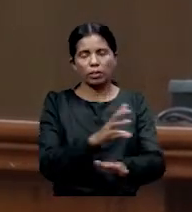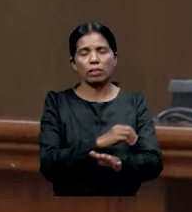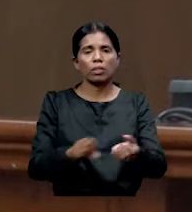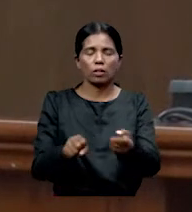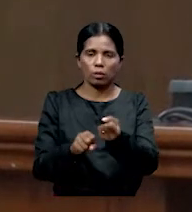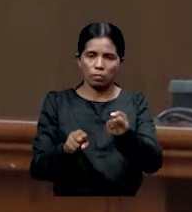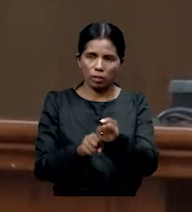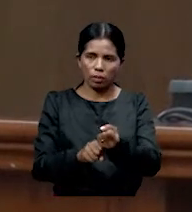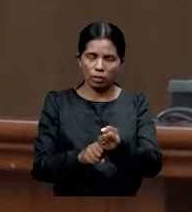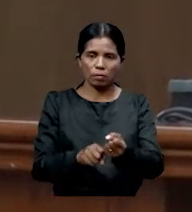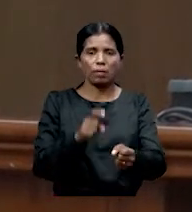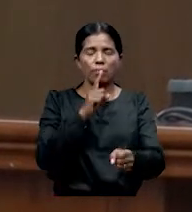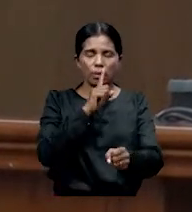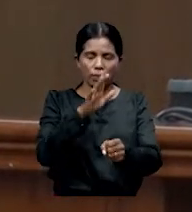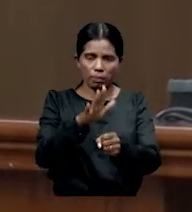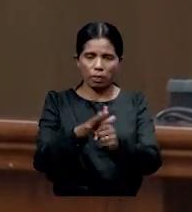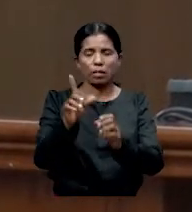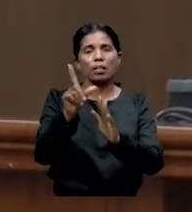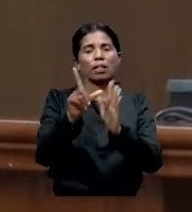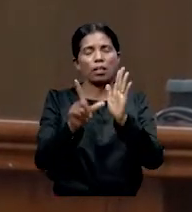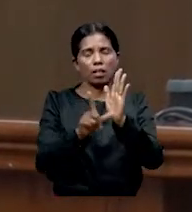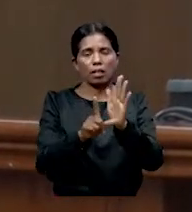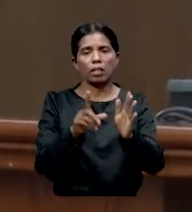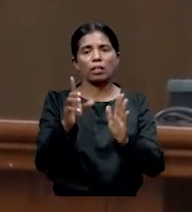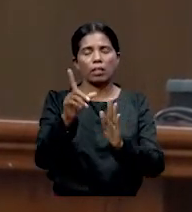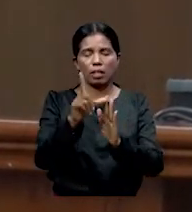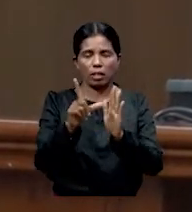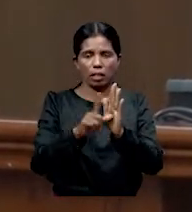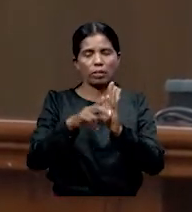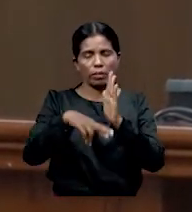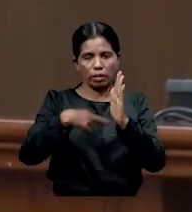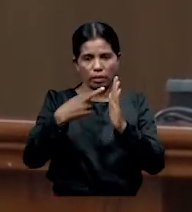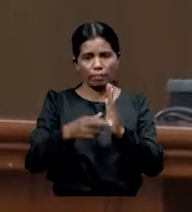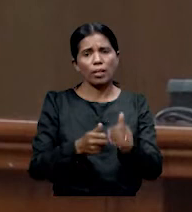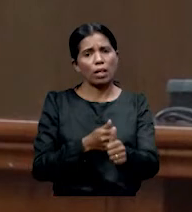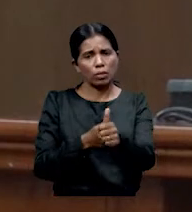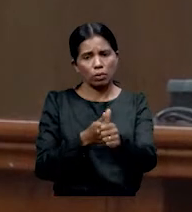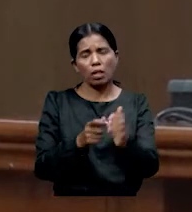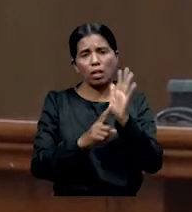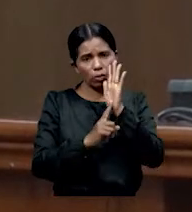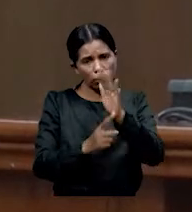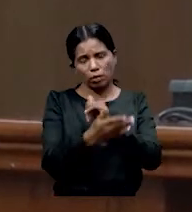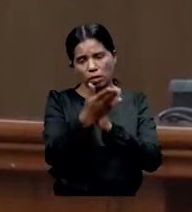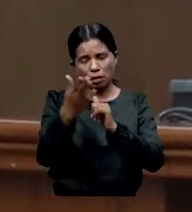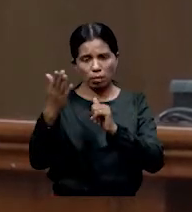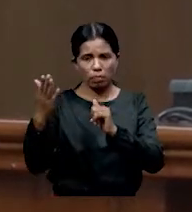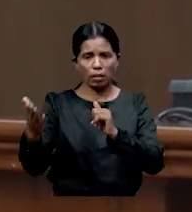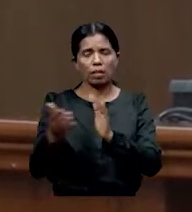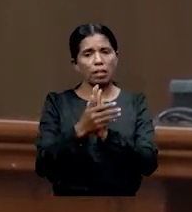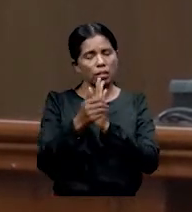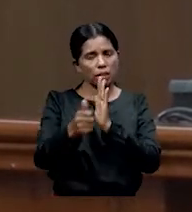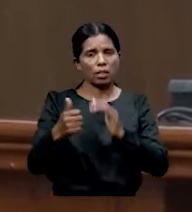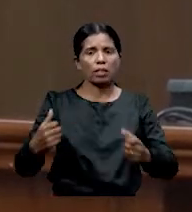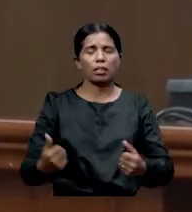para cumprimento, lei e ordem. Aturo e minha capacidade e atividades desportiva,